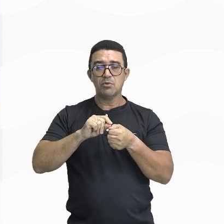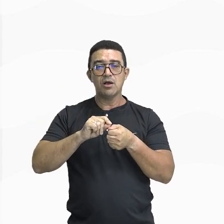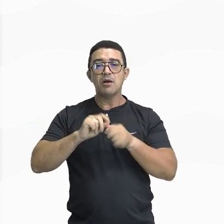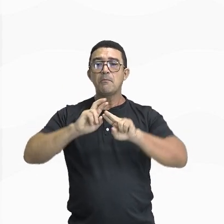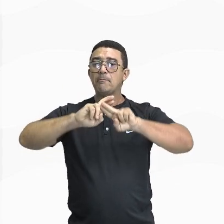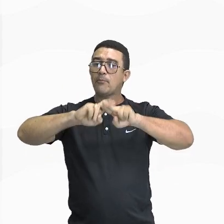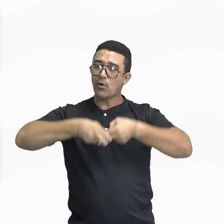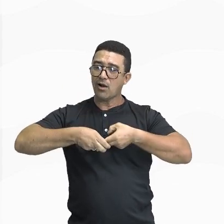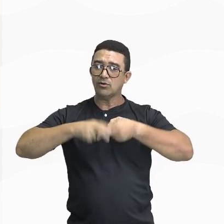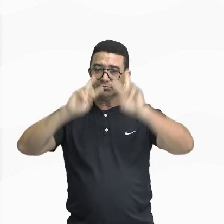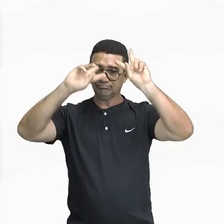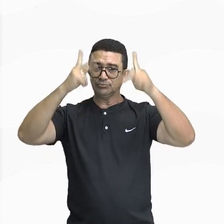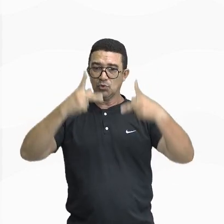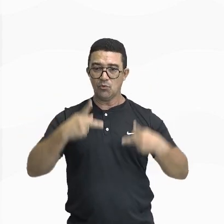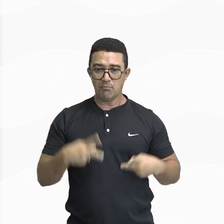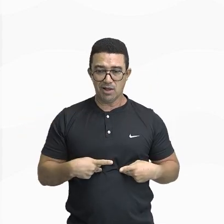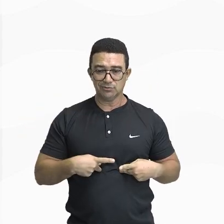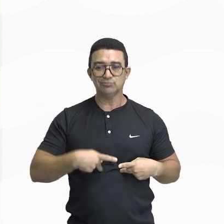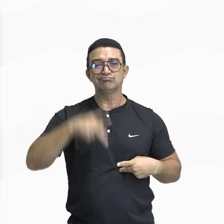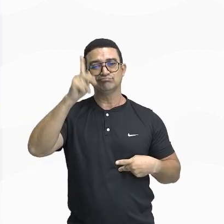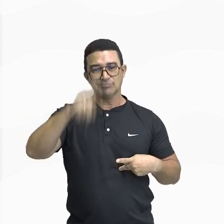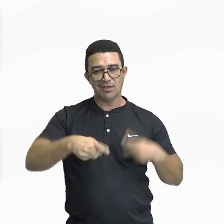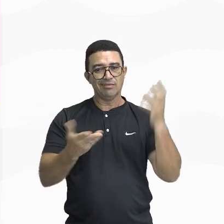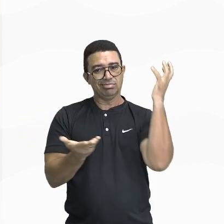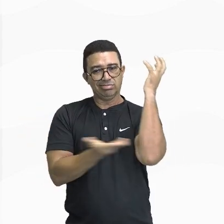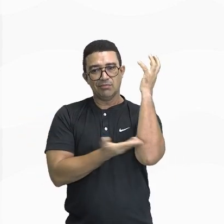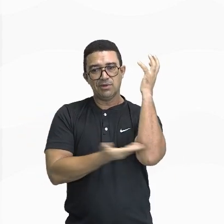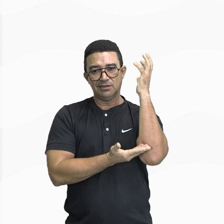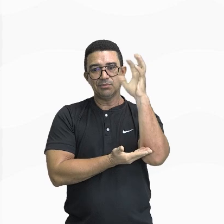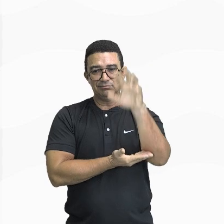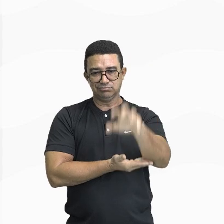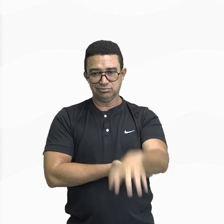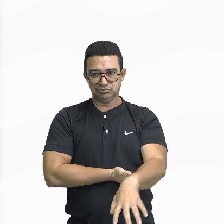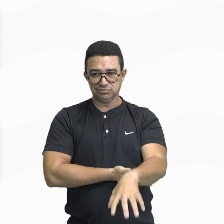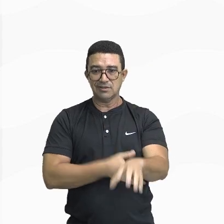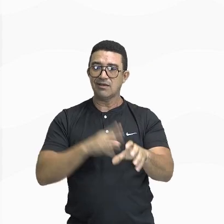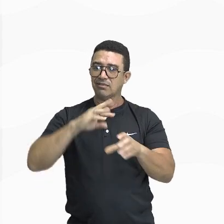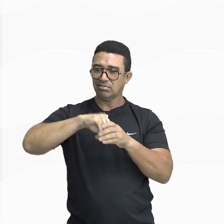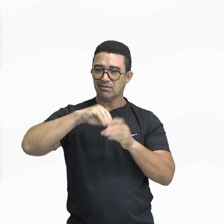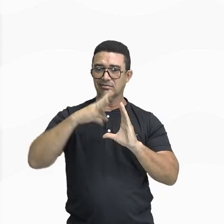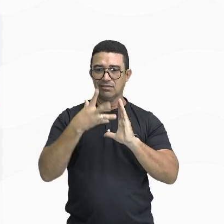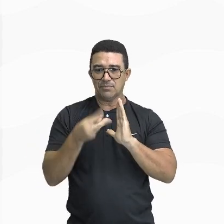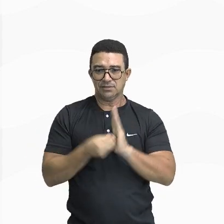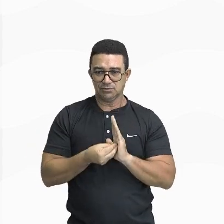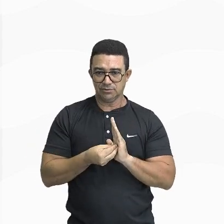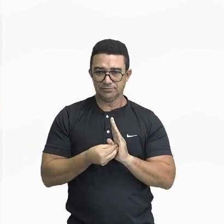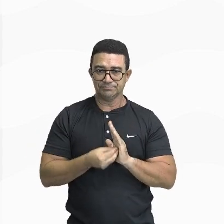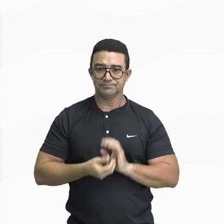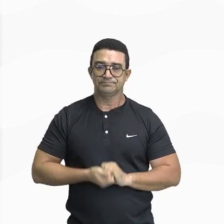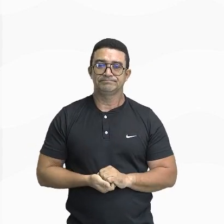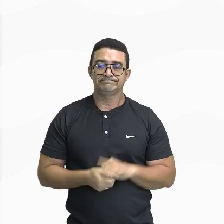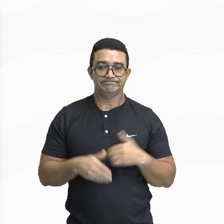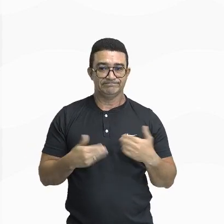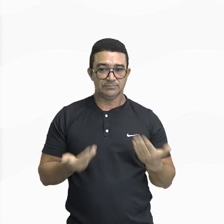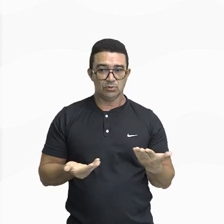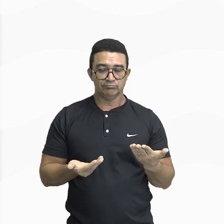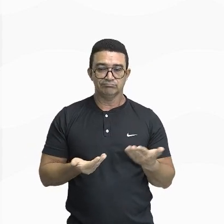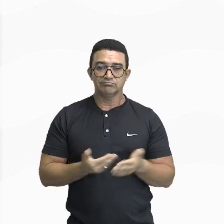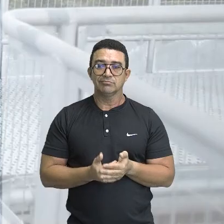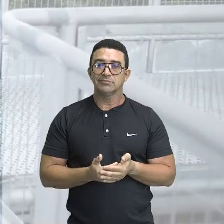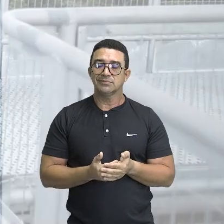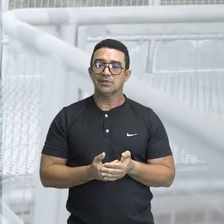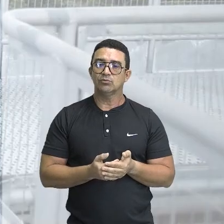pelo ser humano, que é o desmatamento da Amazônia. E esse desmatamento da Amazônia, gente, infelizmente,